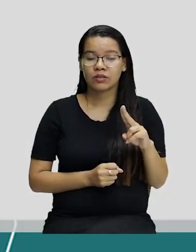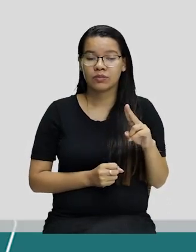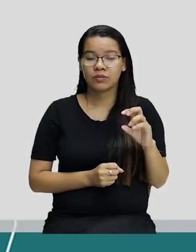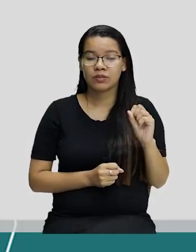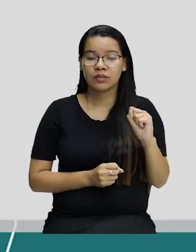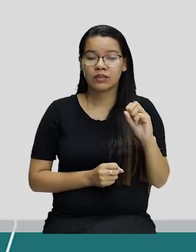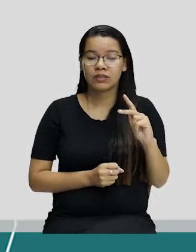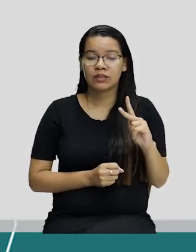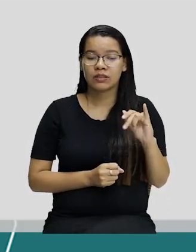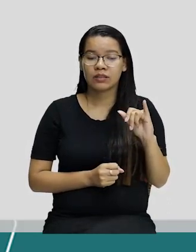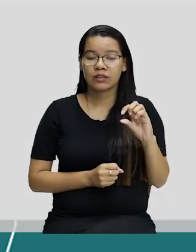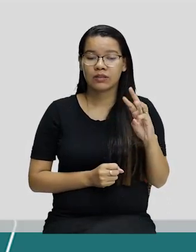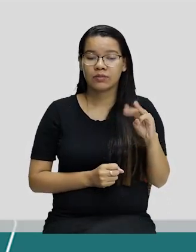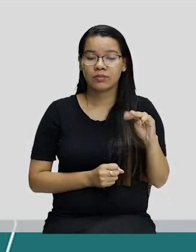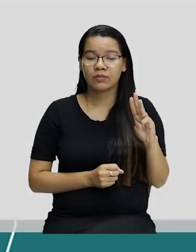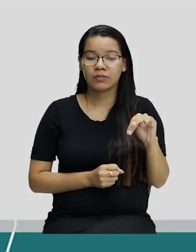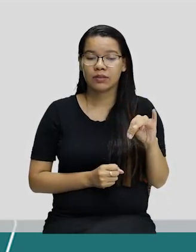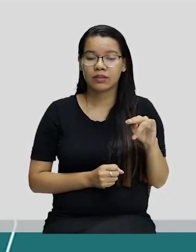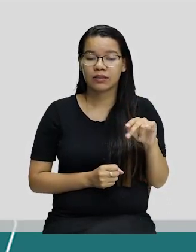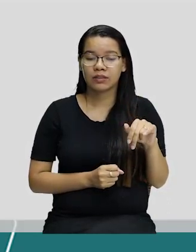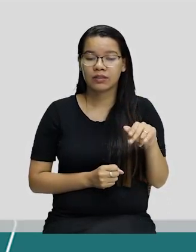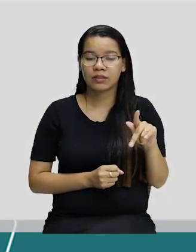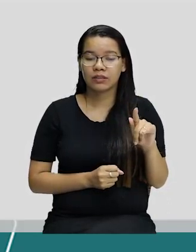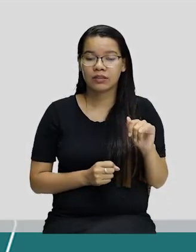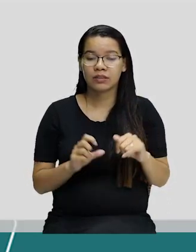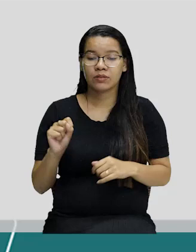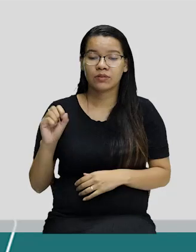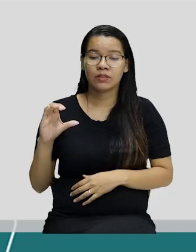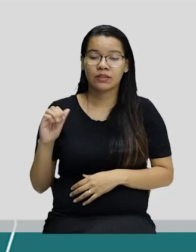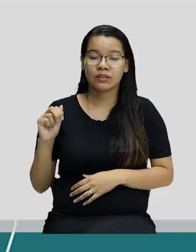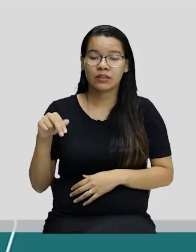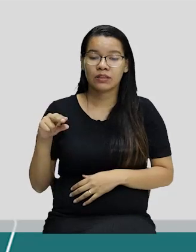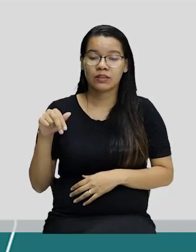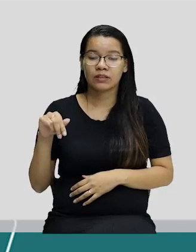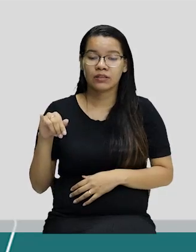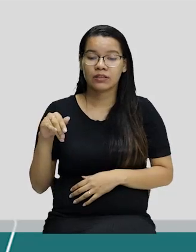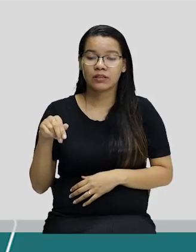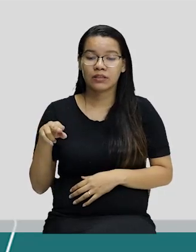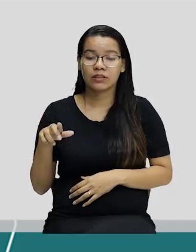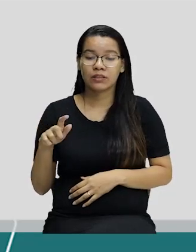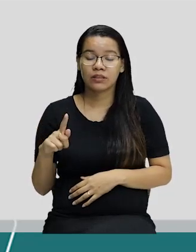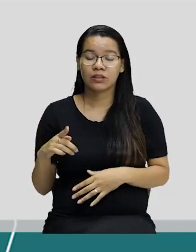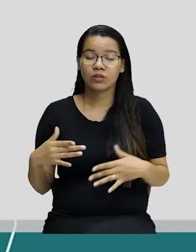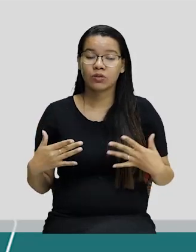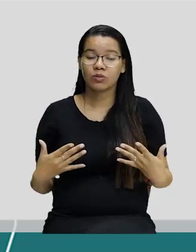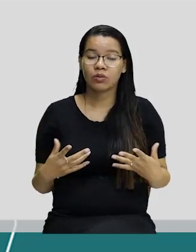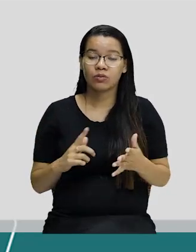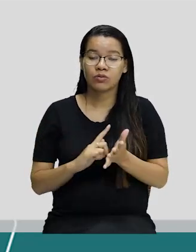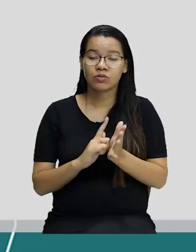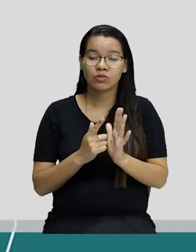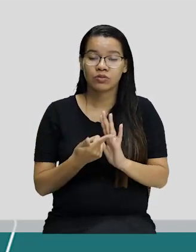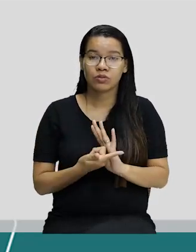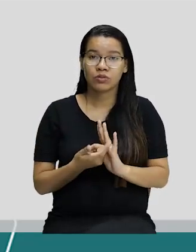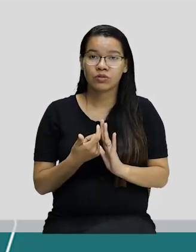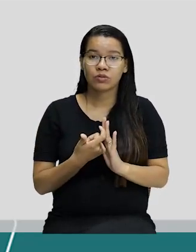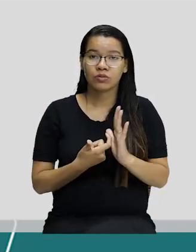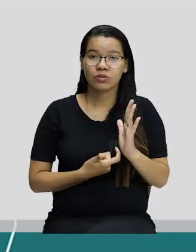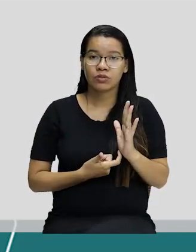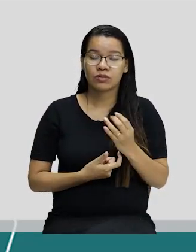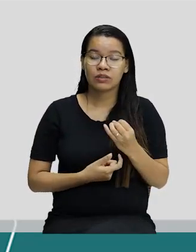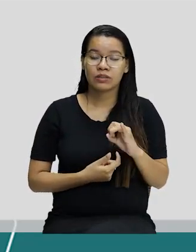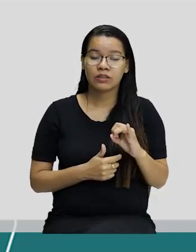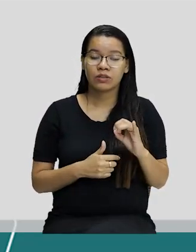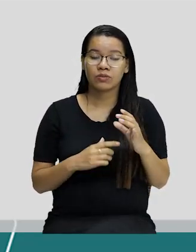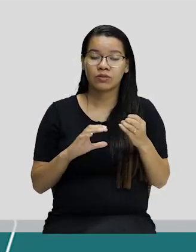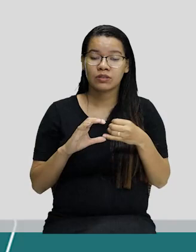responder as seguintes perguntas. O skimming, what is the text genre? Qual é o gênero daquele texto? Né? Se eu fosse classificar